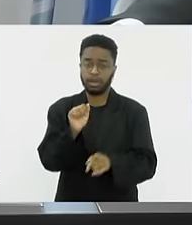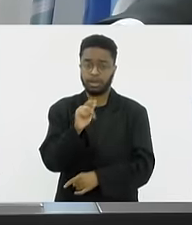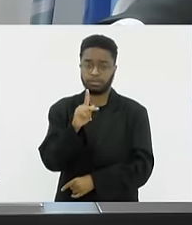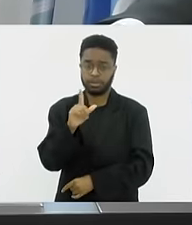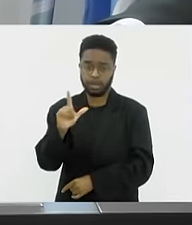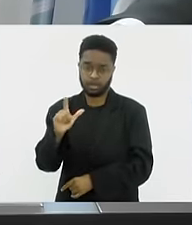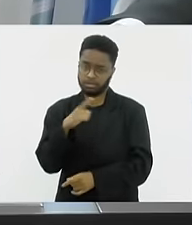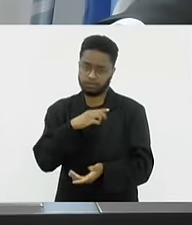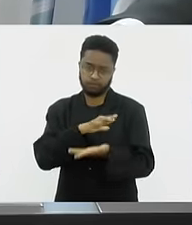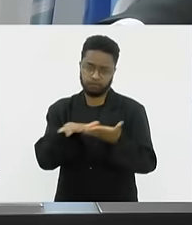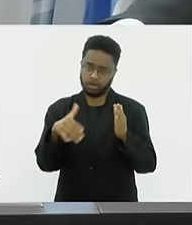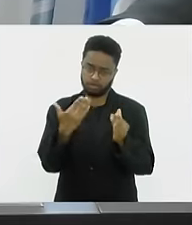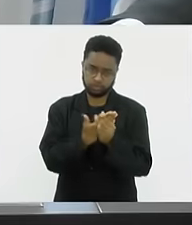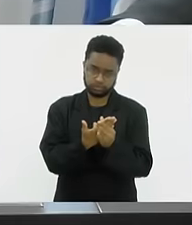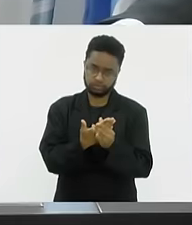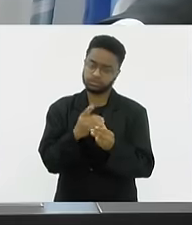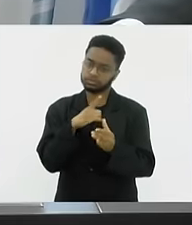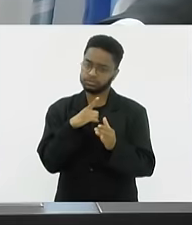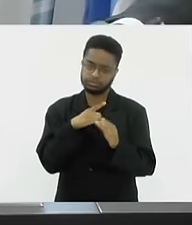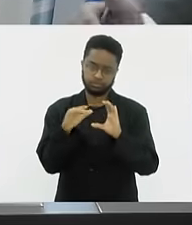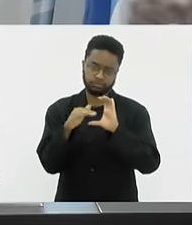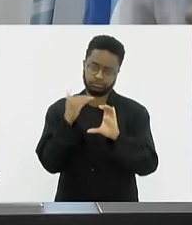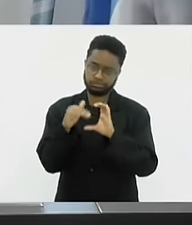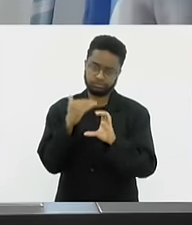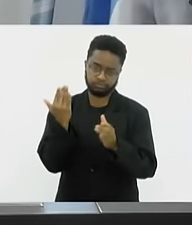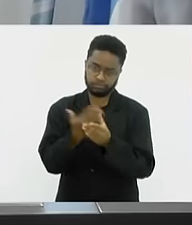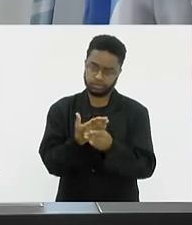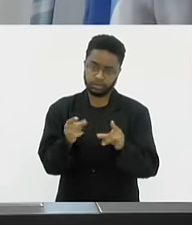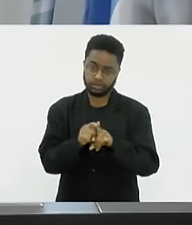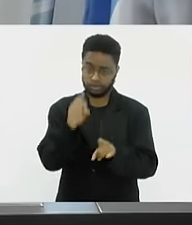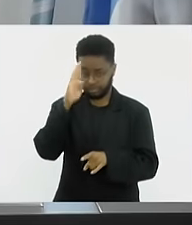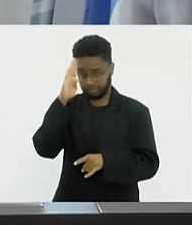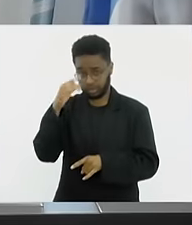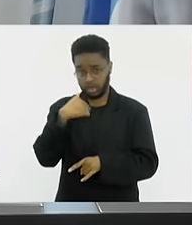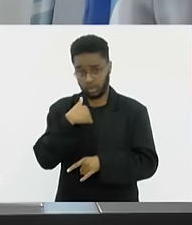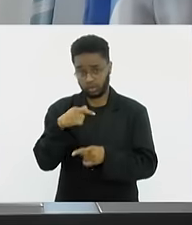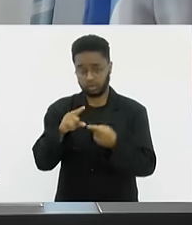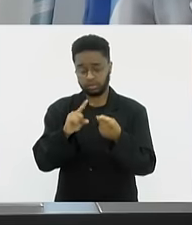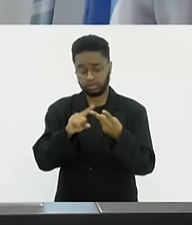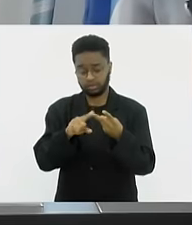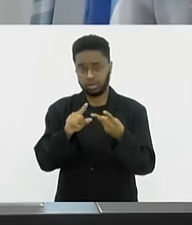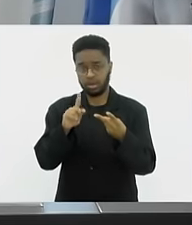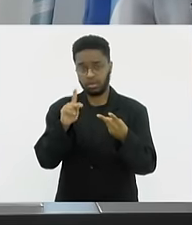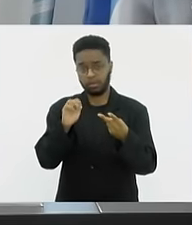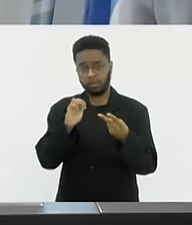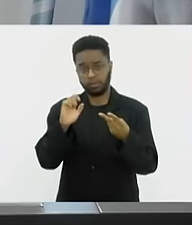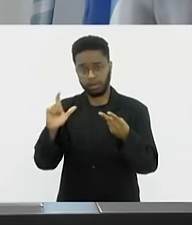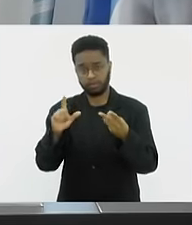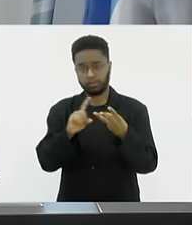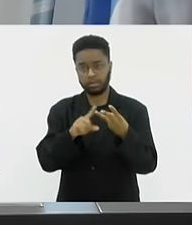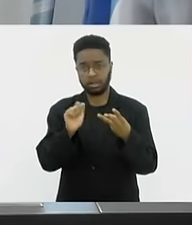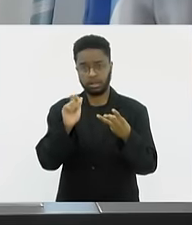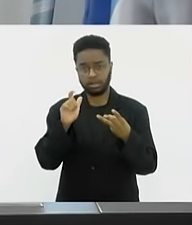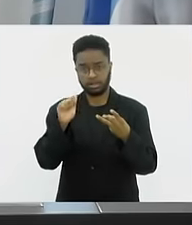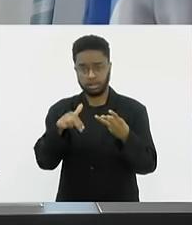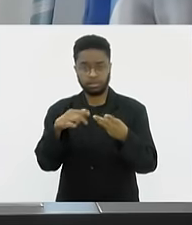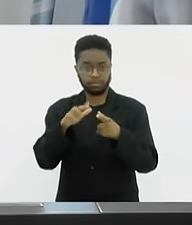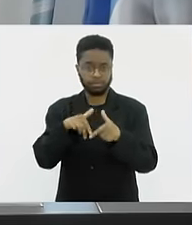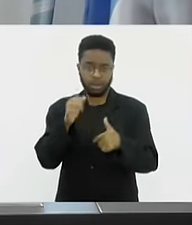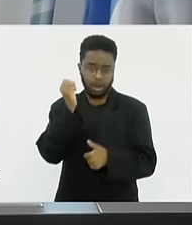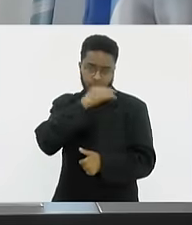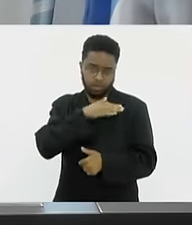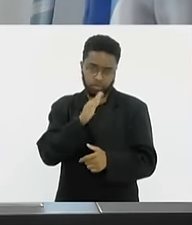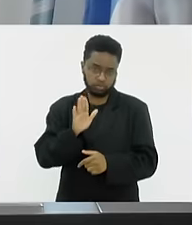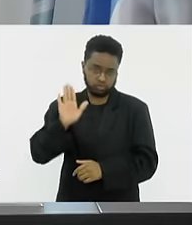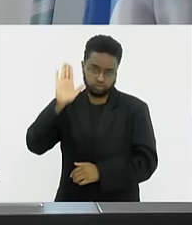bolão. É o que mais a gente toma aqui hoje, sobretudo eu, deputado Paulo Bel, deputado Alan Lopes, é processo por abuso de autoridade. Mas a gente foi eleito para